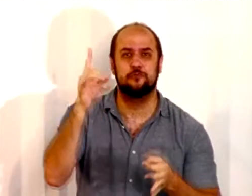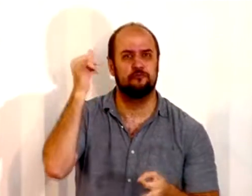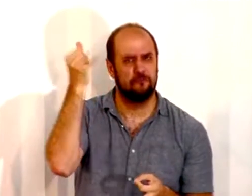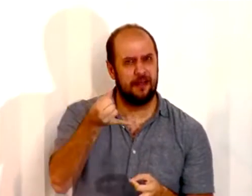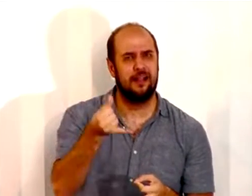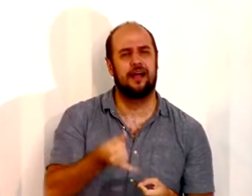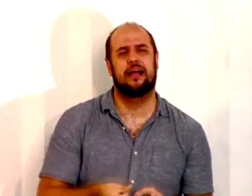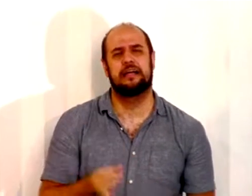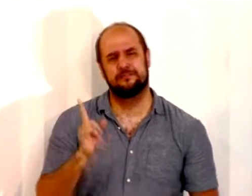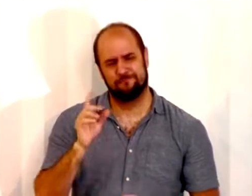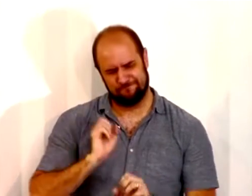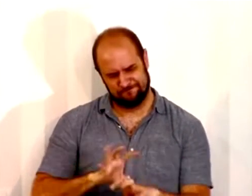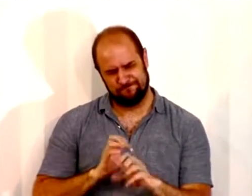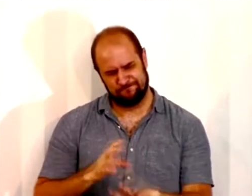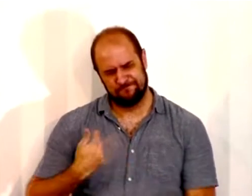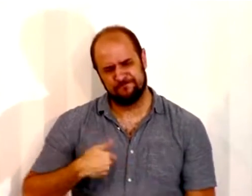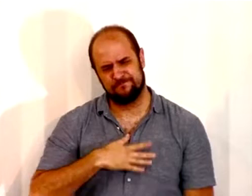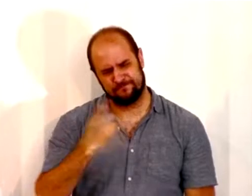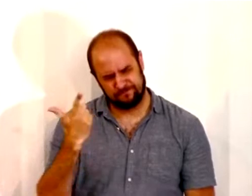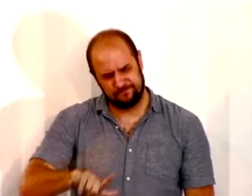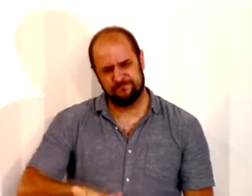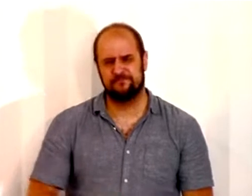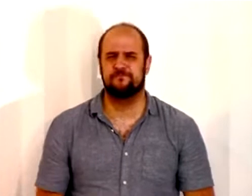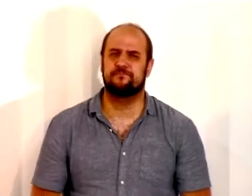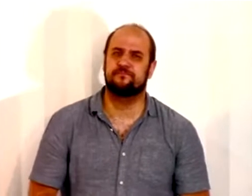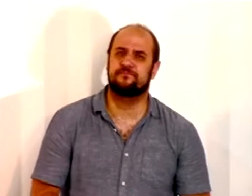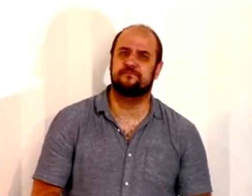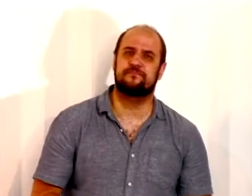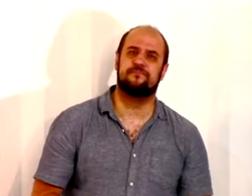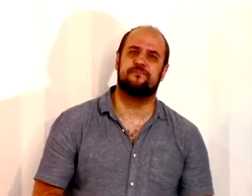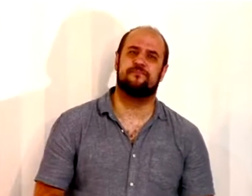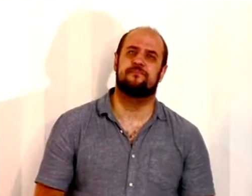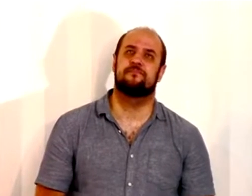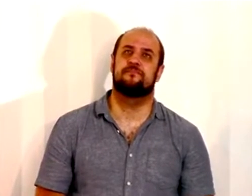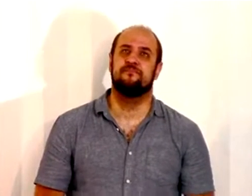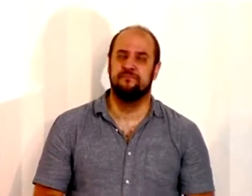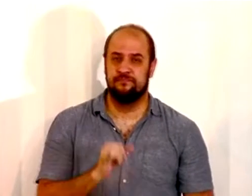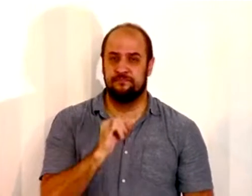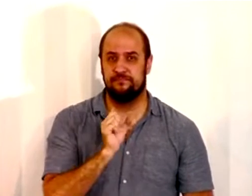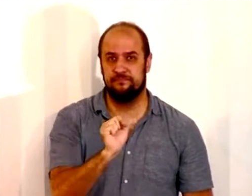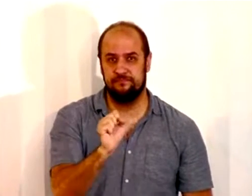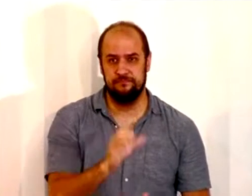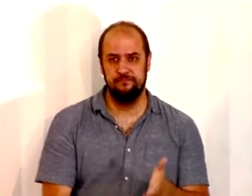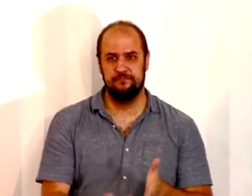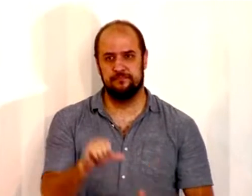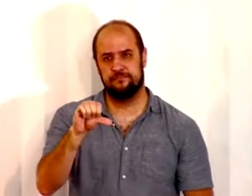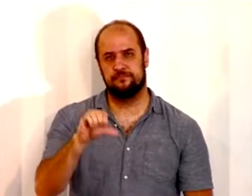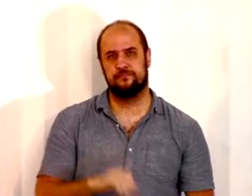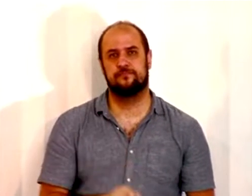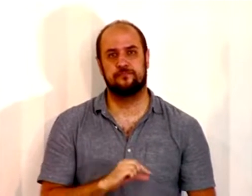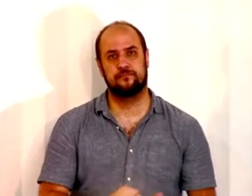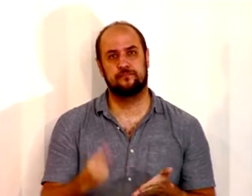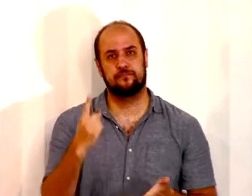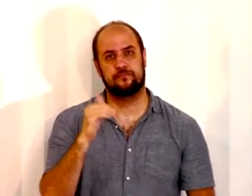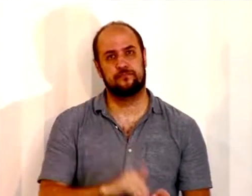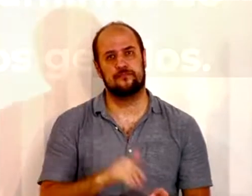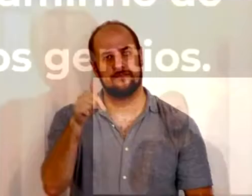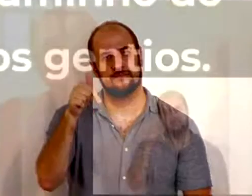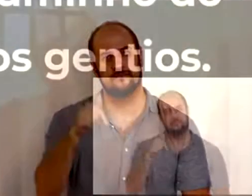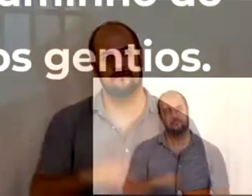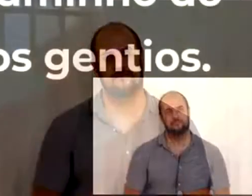Senhor. Deus quer nos instruir mais uma vez através dessa passagem. Isaías 9, de 1 a